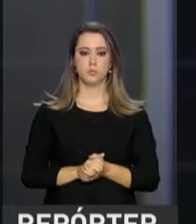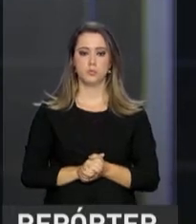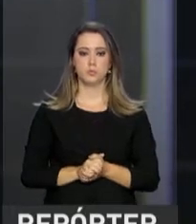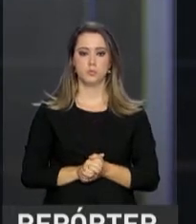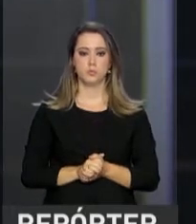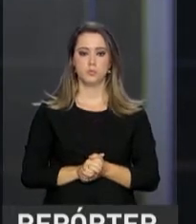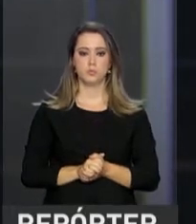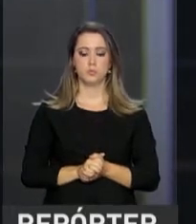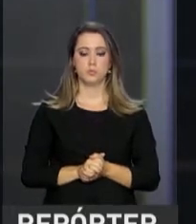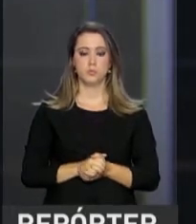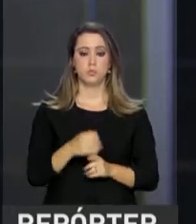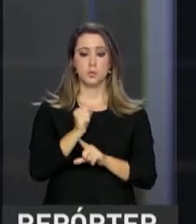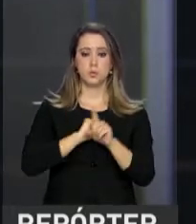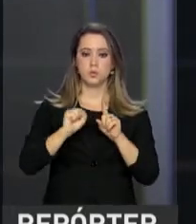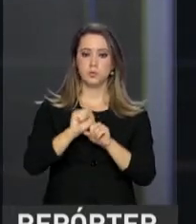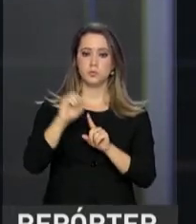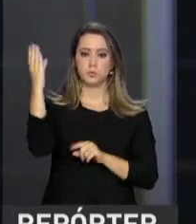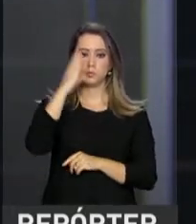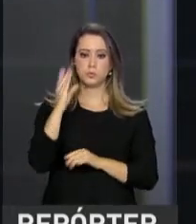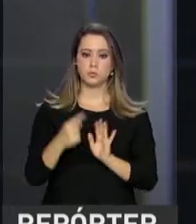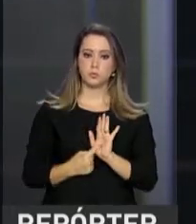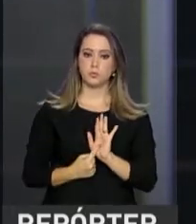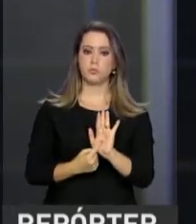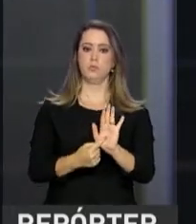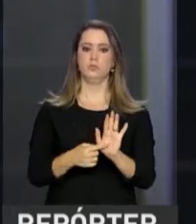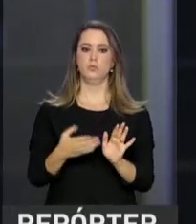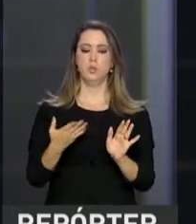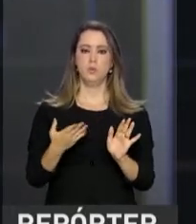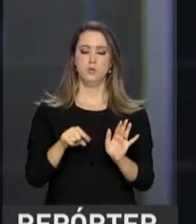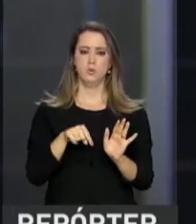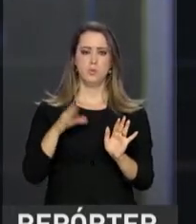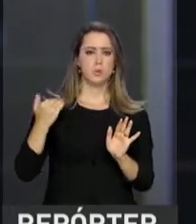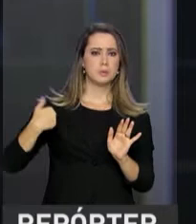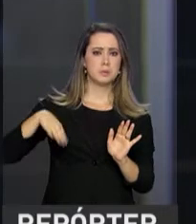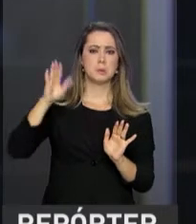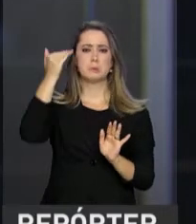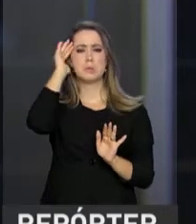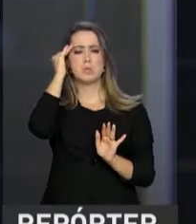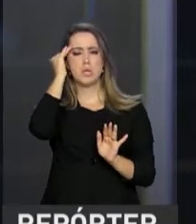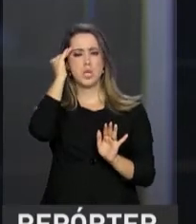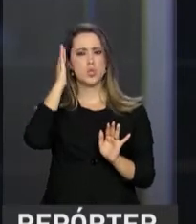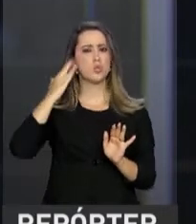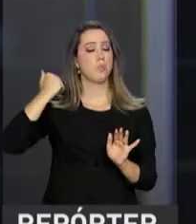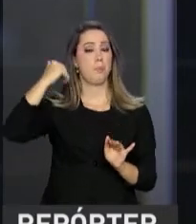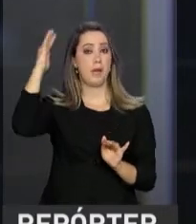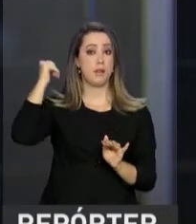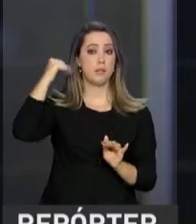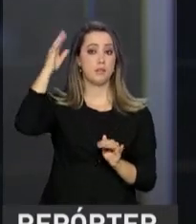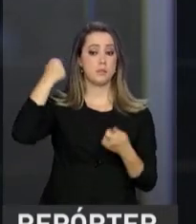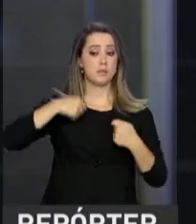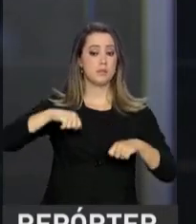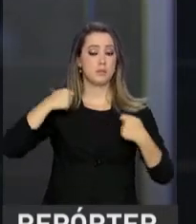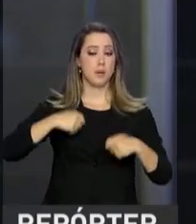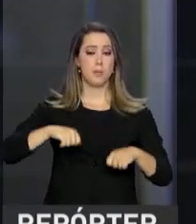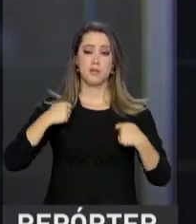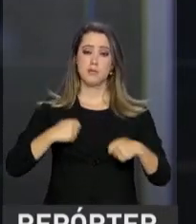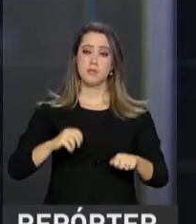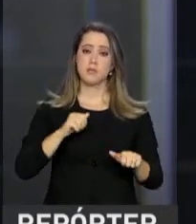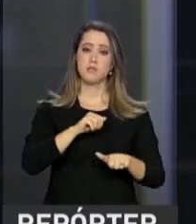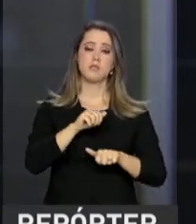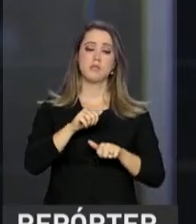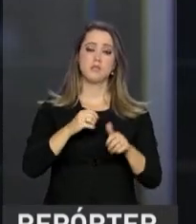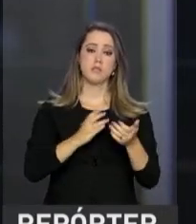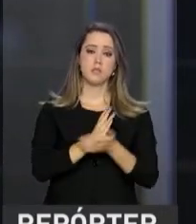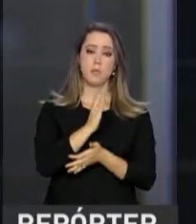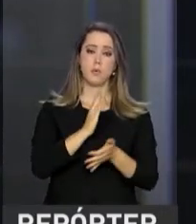a sociedade brasileira mostra se cada vez mais consciente de que a reforma é a questão chave para o futuro